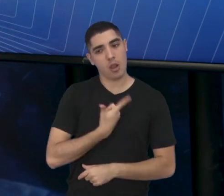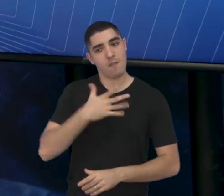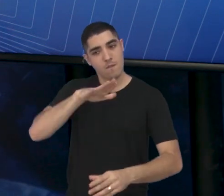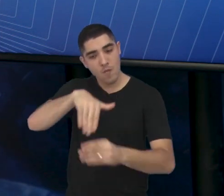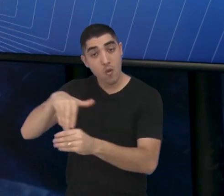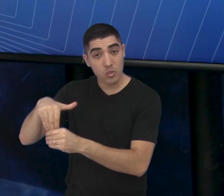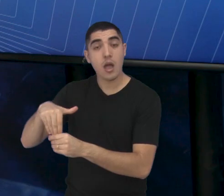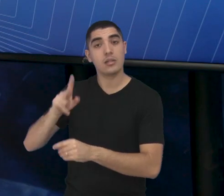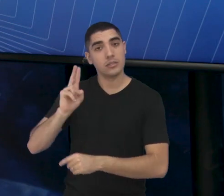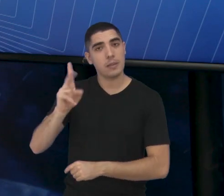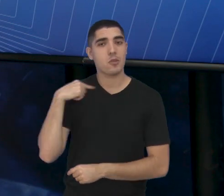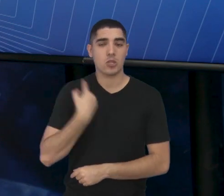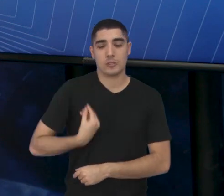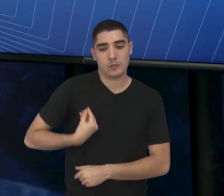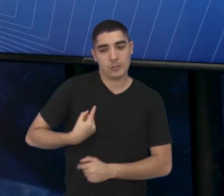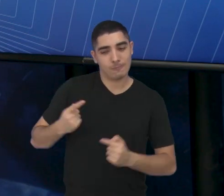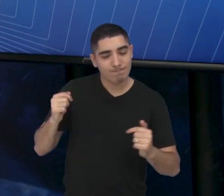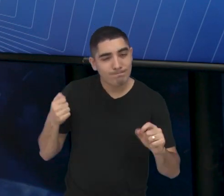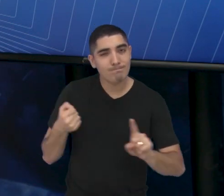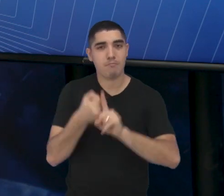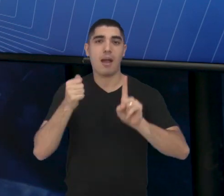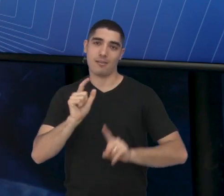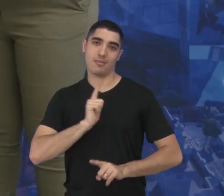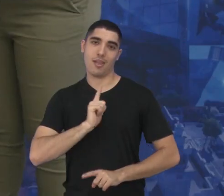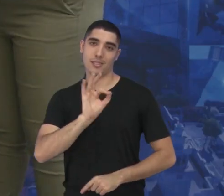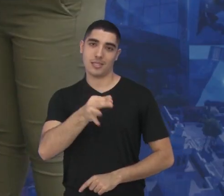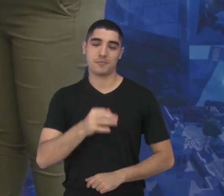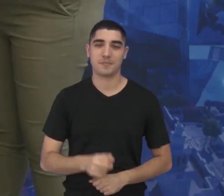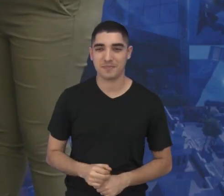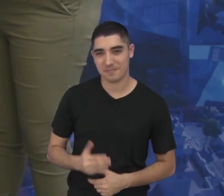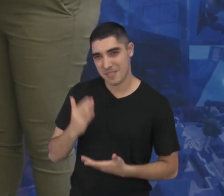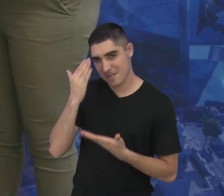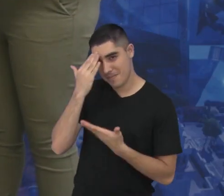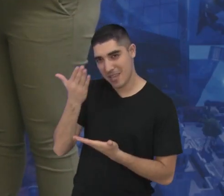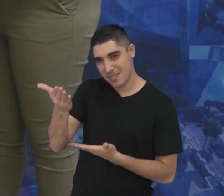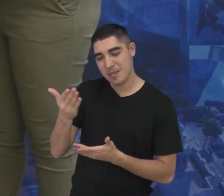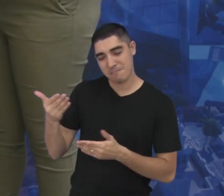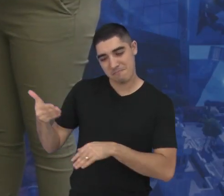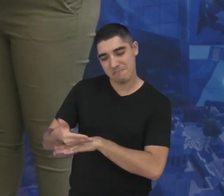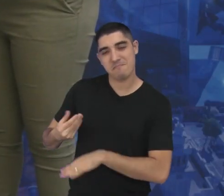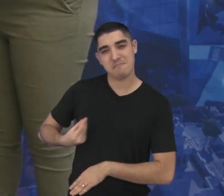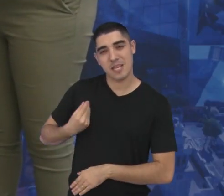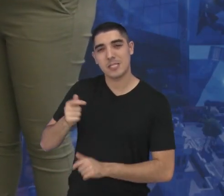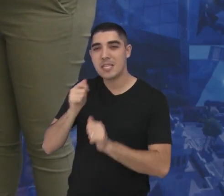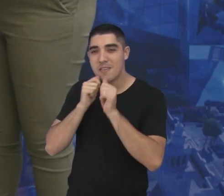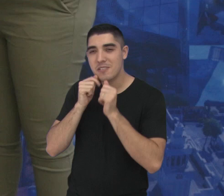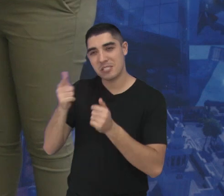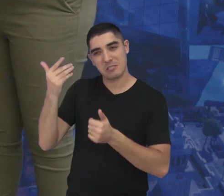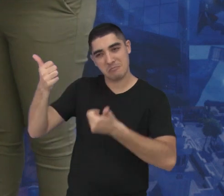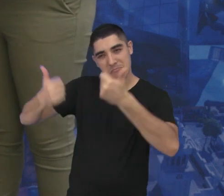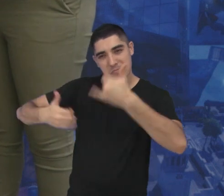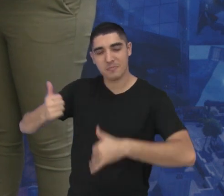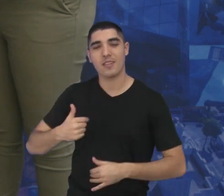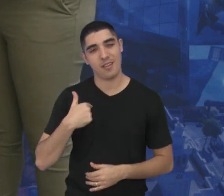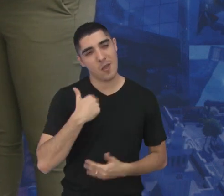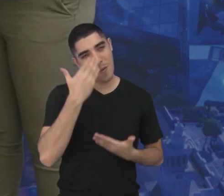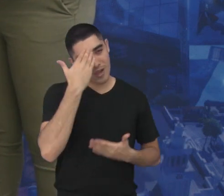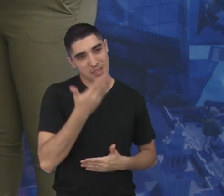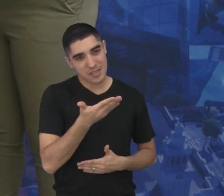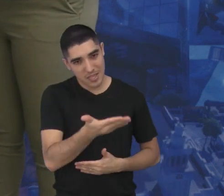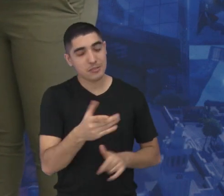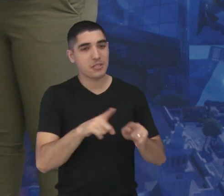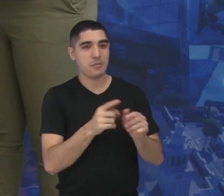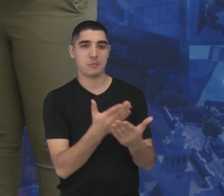tem um impacto direto no nosso dia a dia, na nossa vida. Maravilha, Gil. Queria agradecer pela sua presença, pelo esclarecimento. Eu